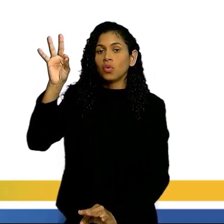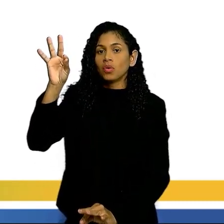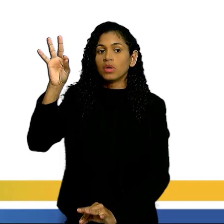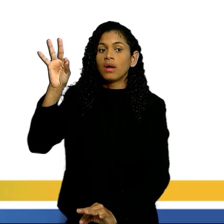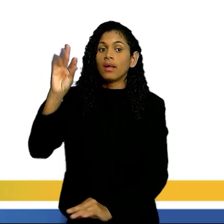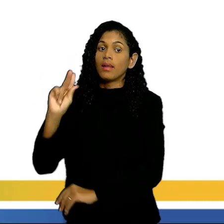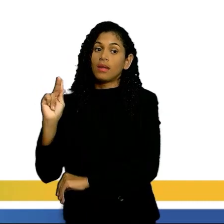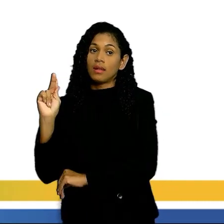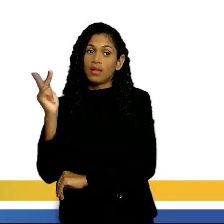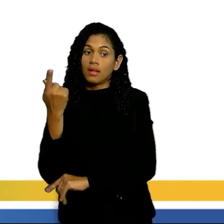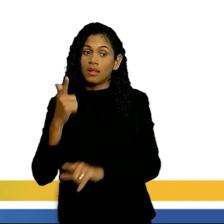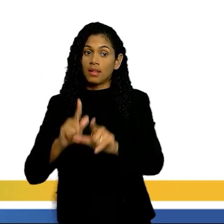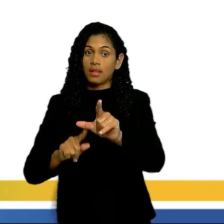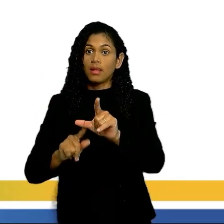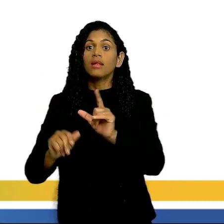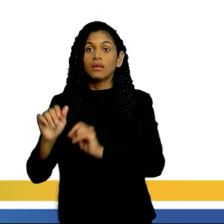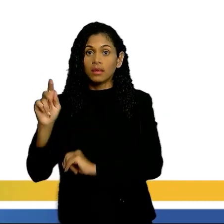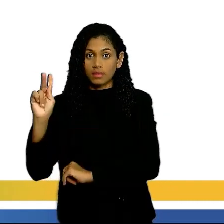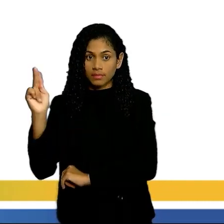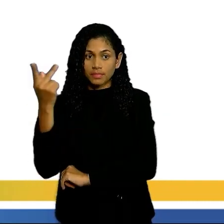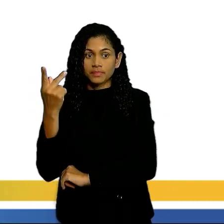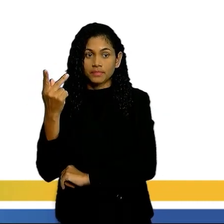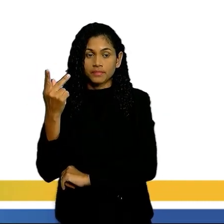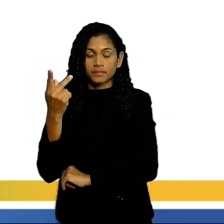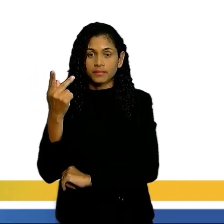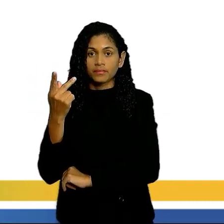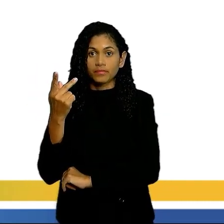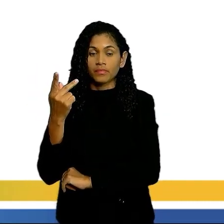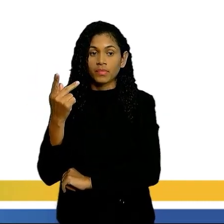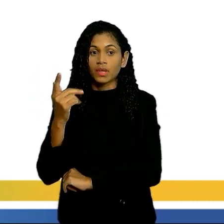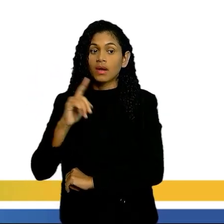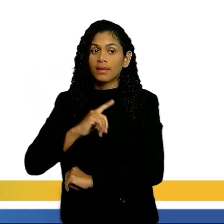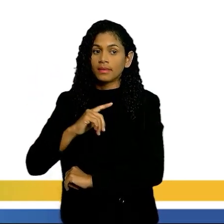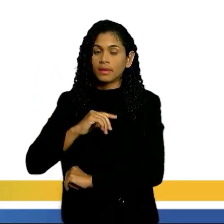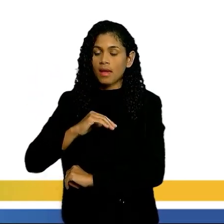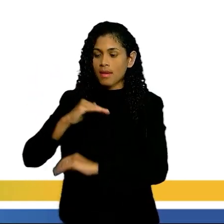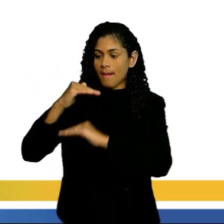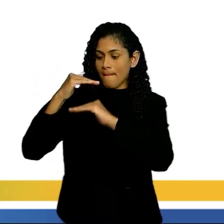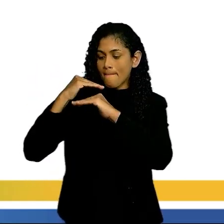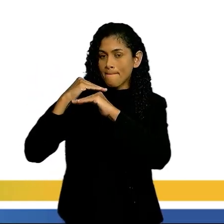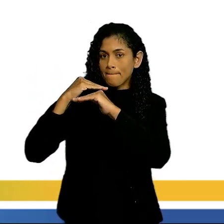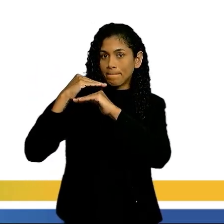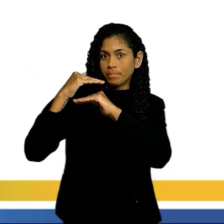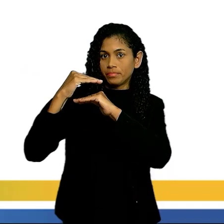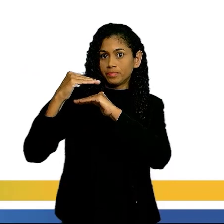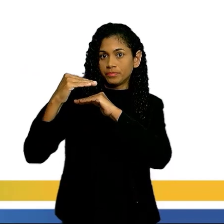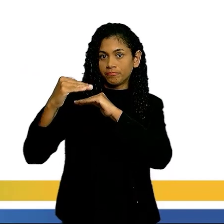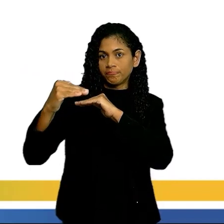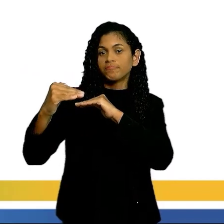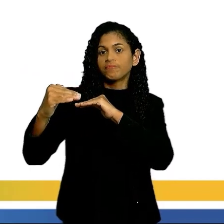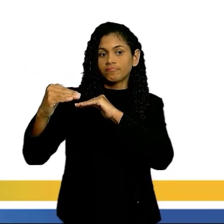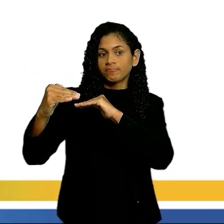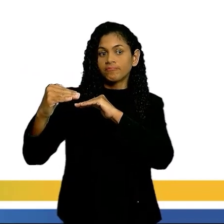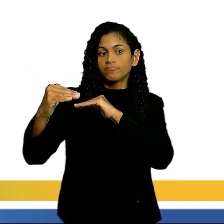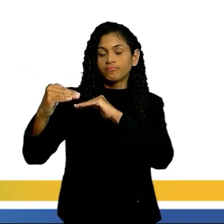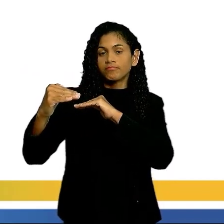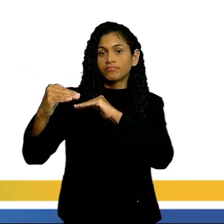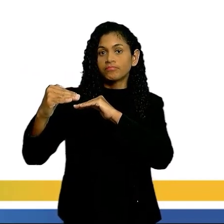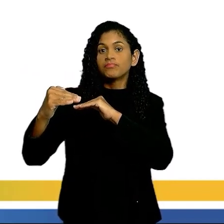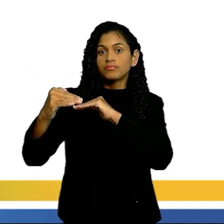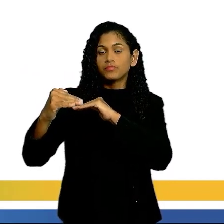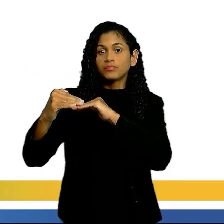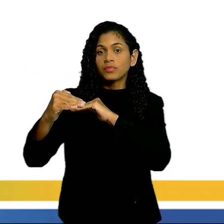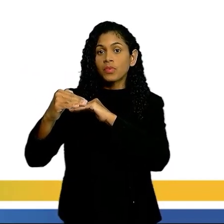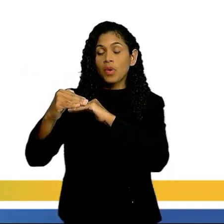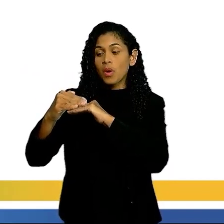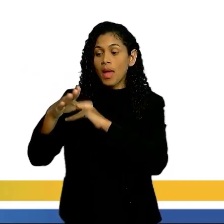observar. No silo, nós vamos ter a parte de cima, tá? A base maior, representado pelo